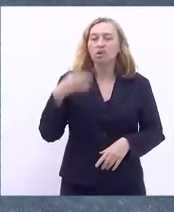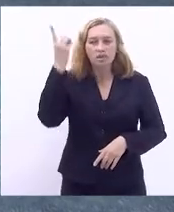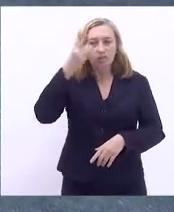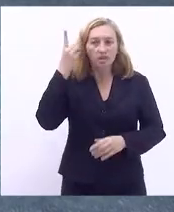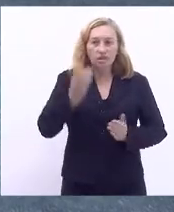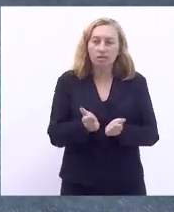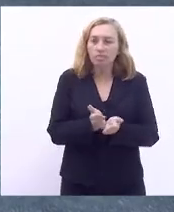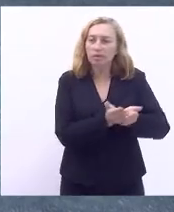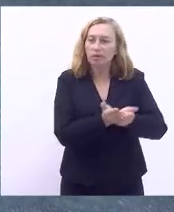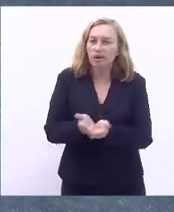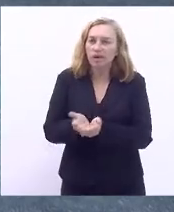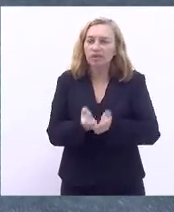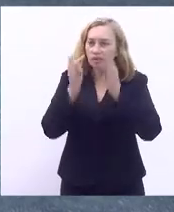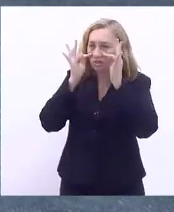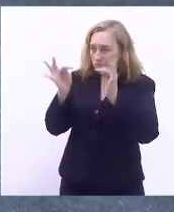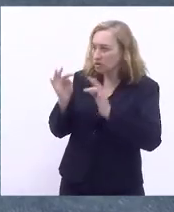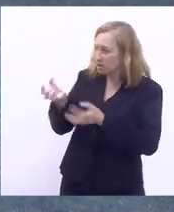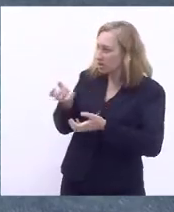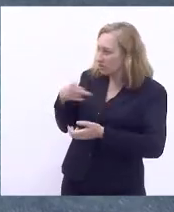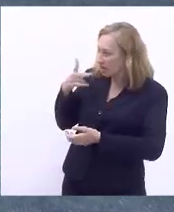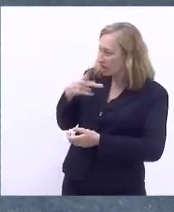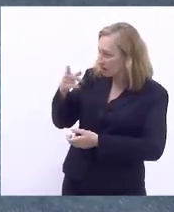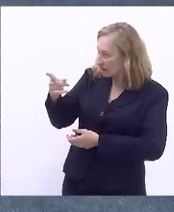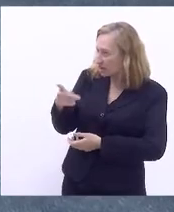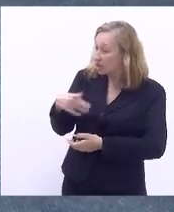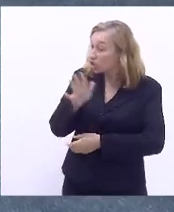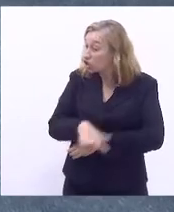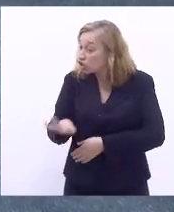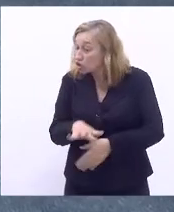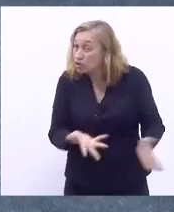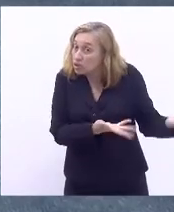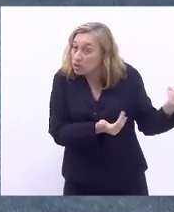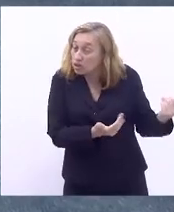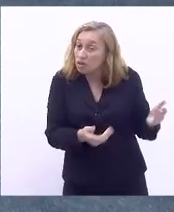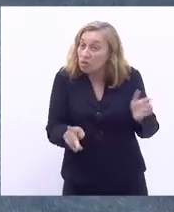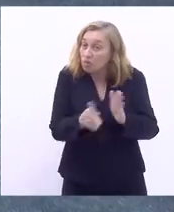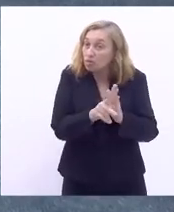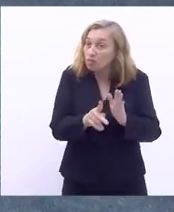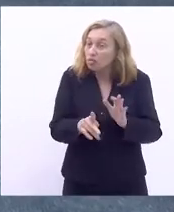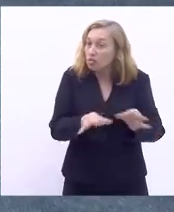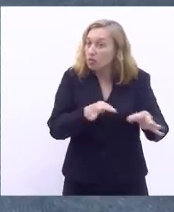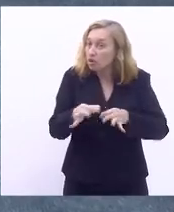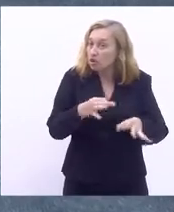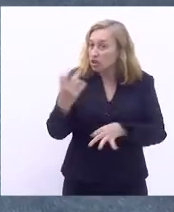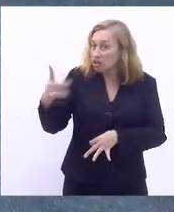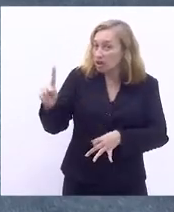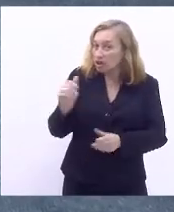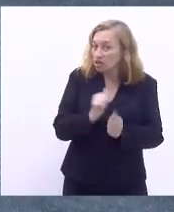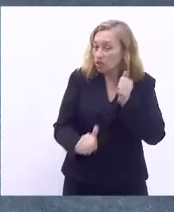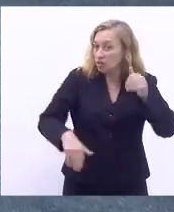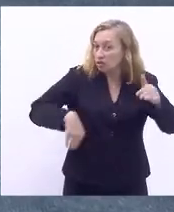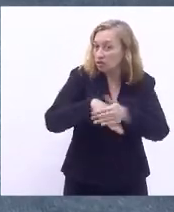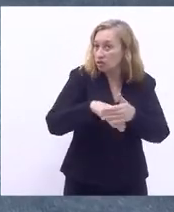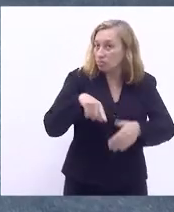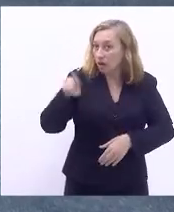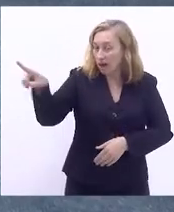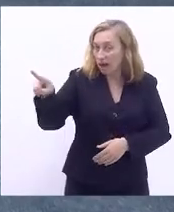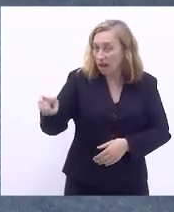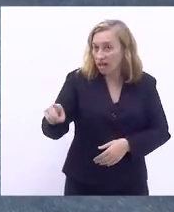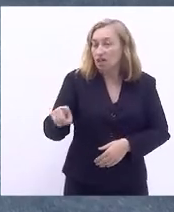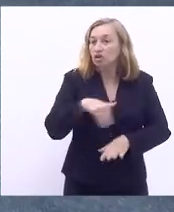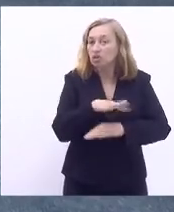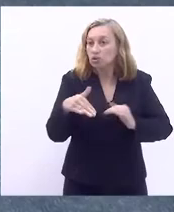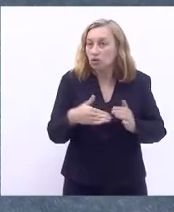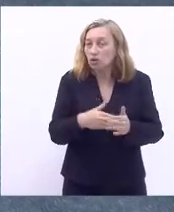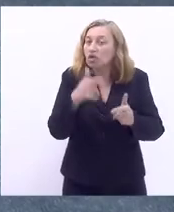Se o deputado Bebeto quiser falar, ele fala. As crianças jovens do projeto dele, da escolinha de futebol, lá na Reta dos Três, todas